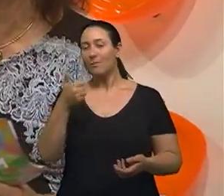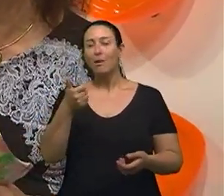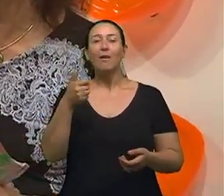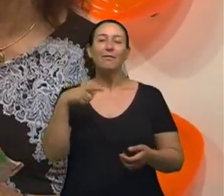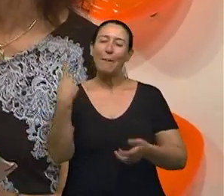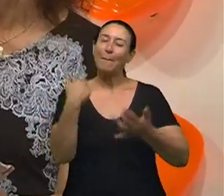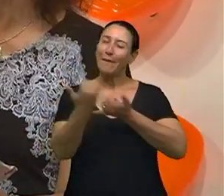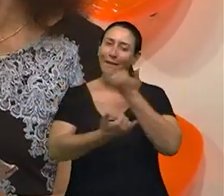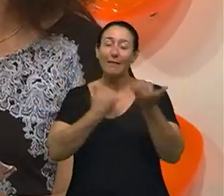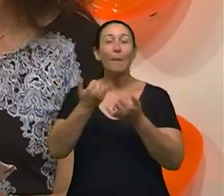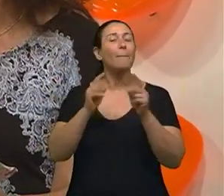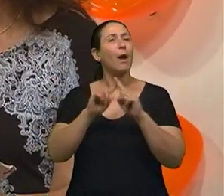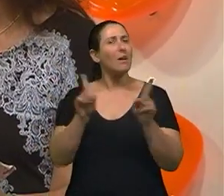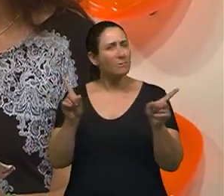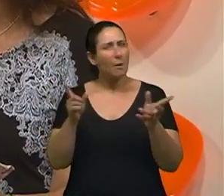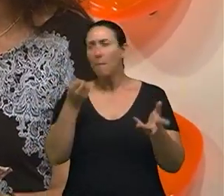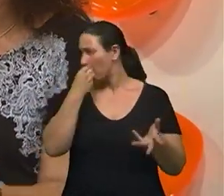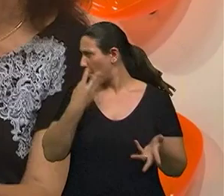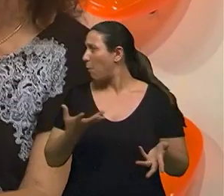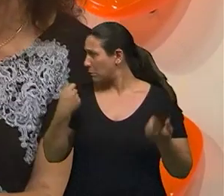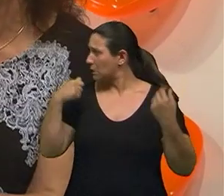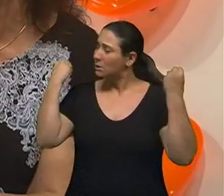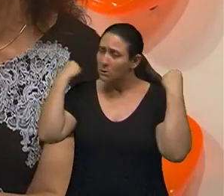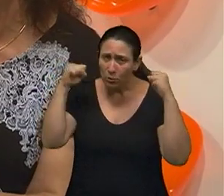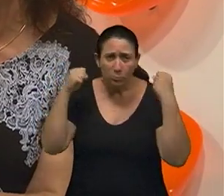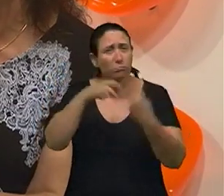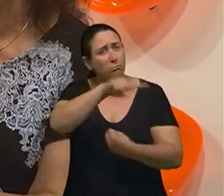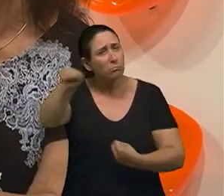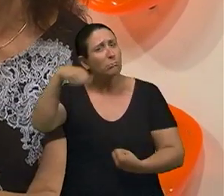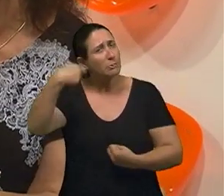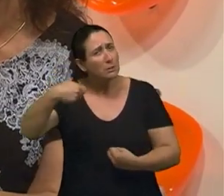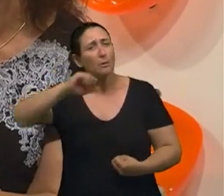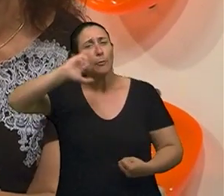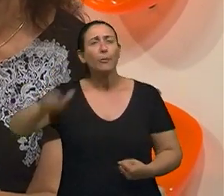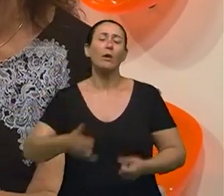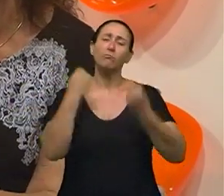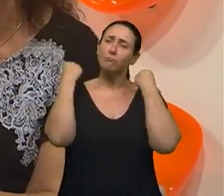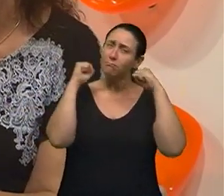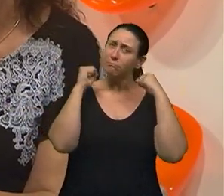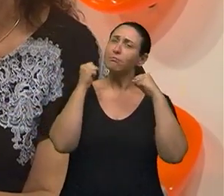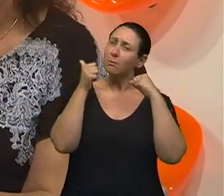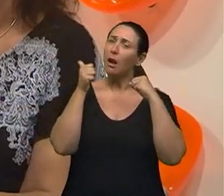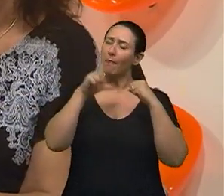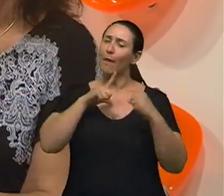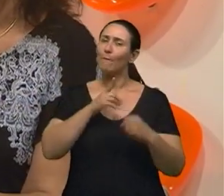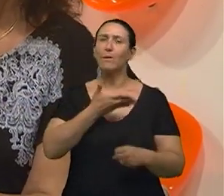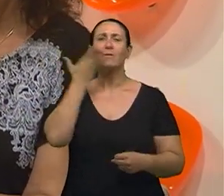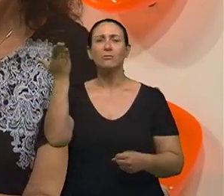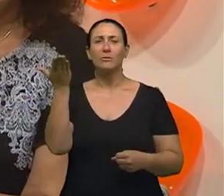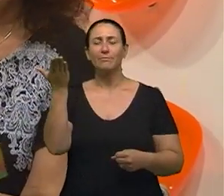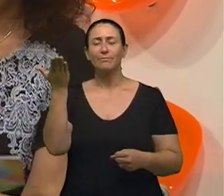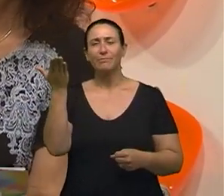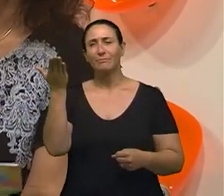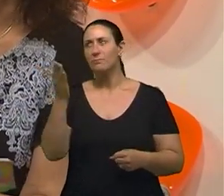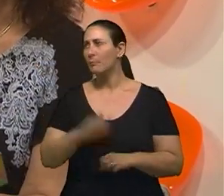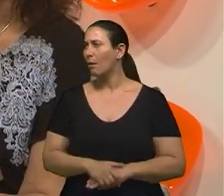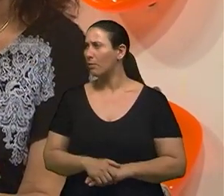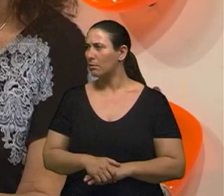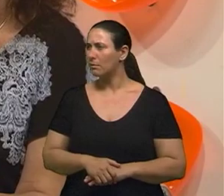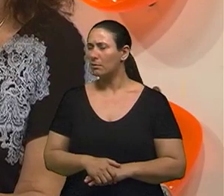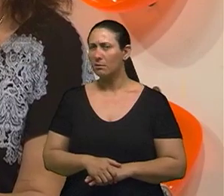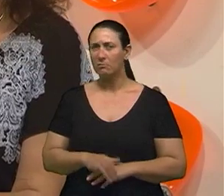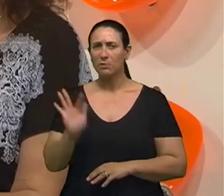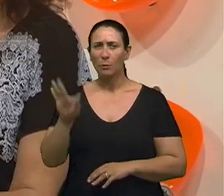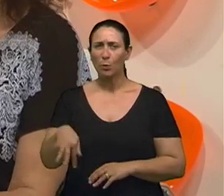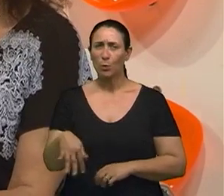Brincadeiras à parte é muito bom né Doutor Então quem puder agregar isso com certeza tá tendo vantagem a terminou o